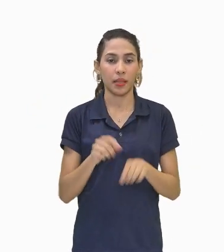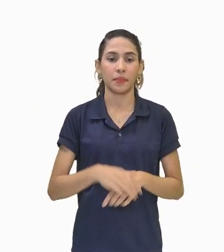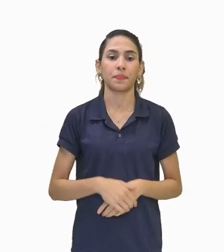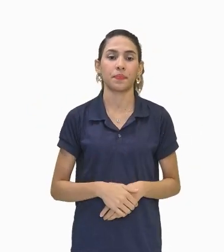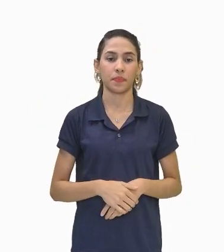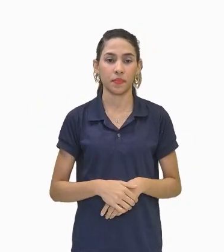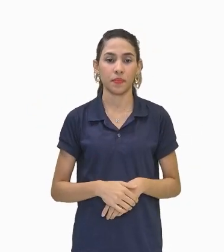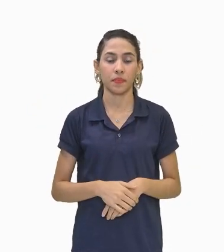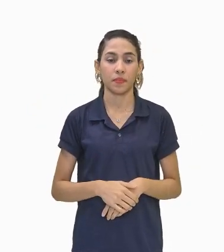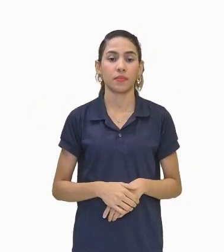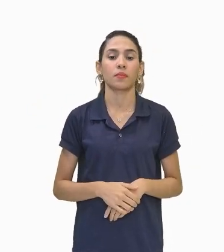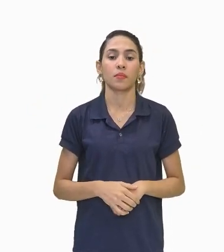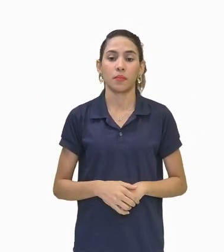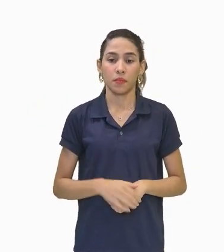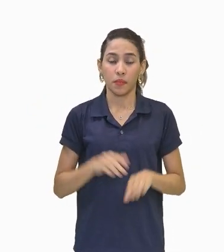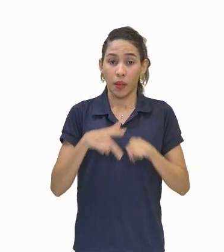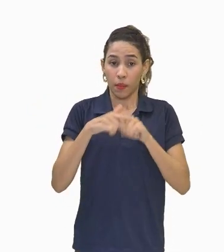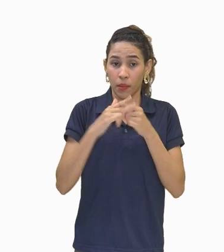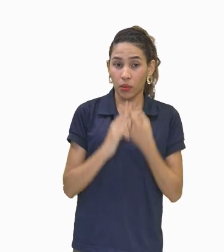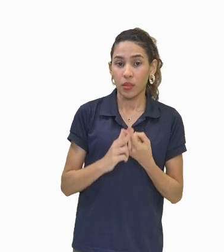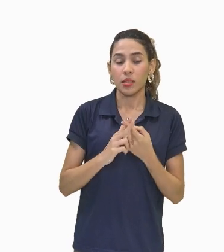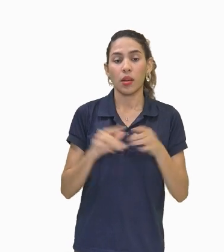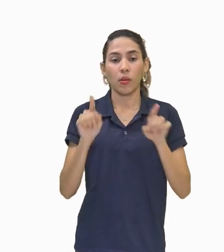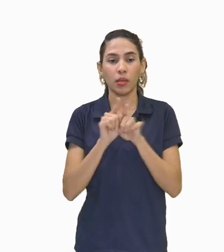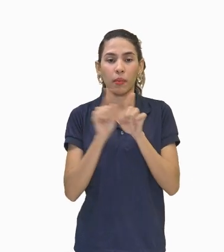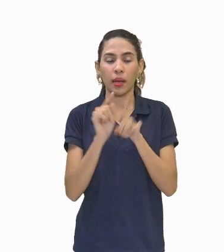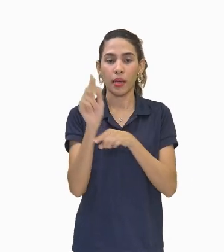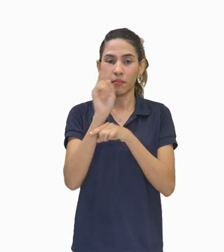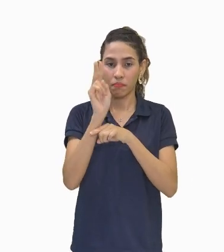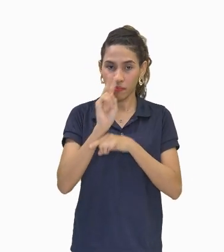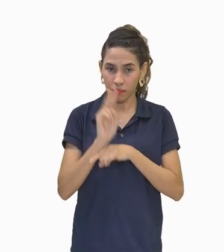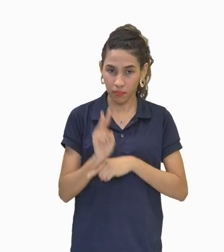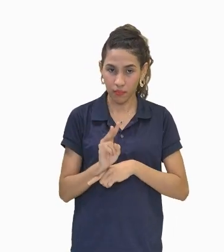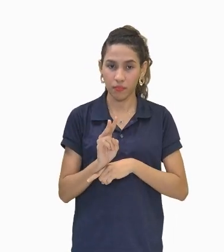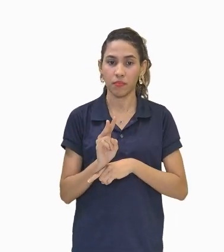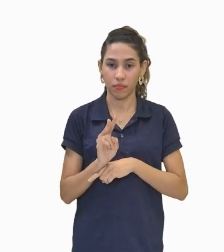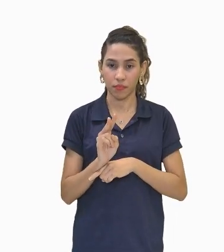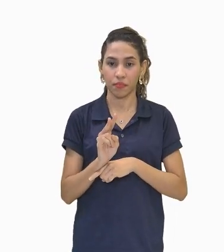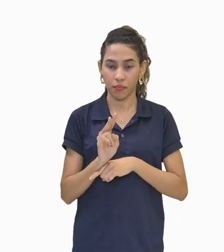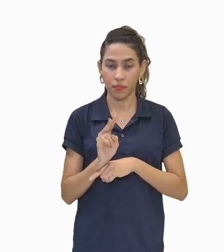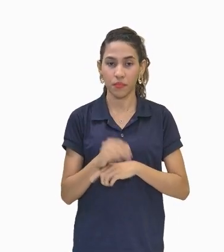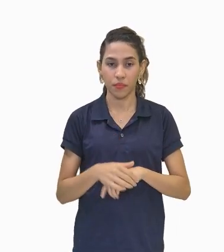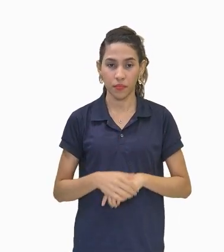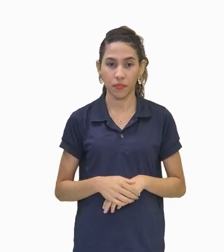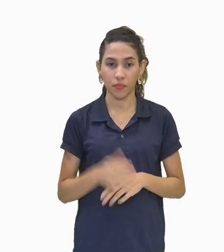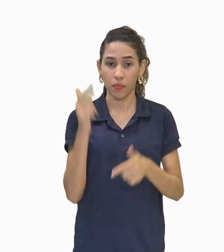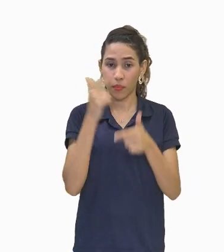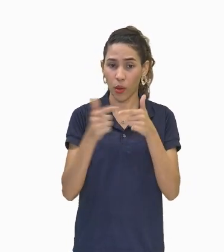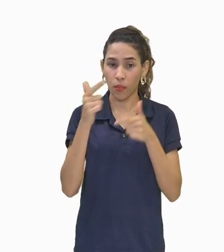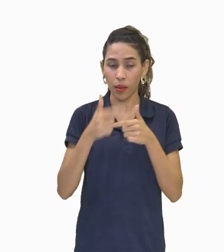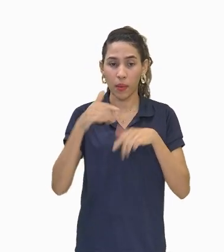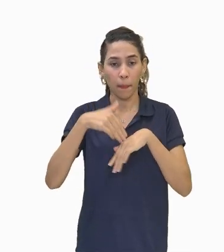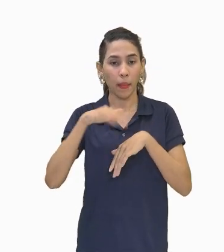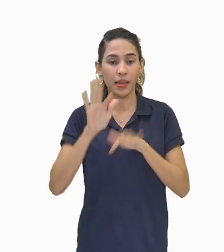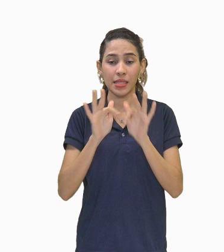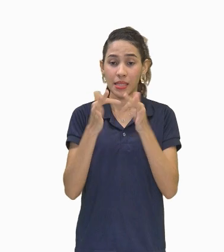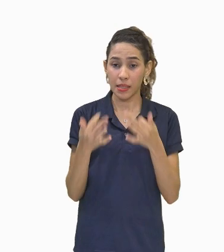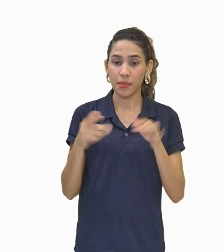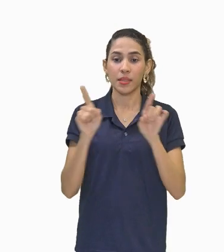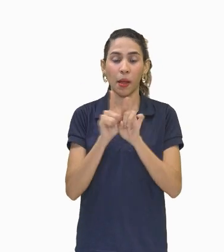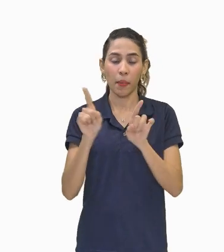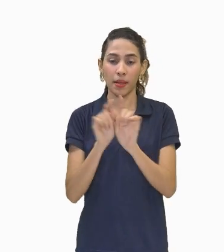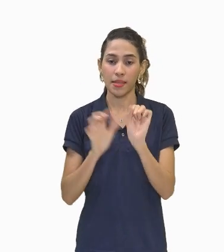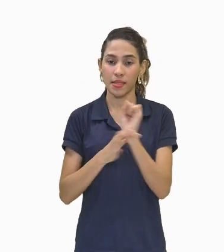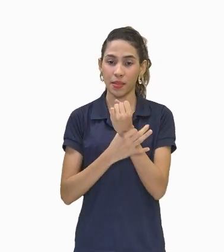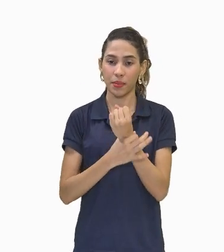o diagnóstico de problemas mais simples e seguros. Observaram aí como a vantagem de